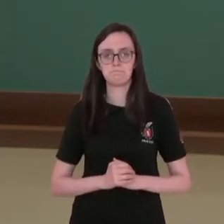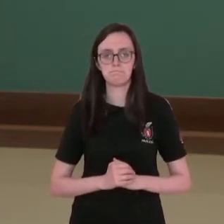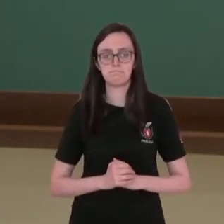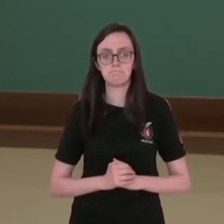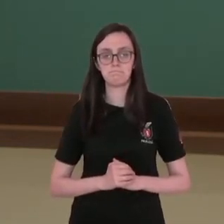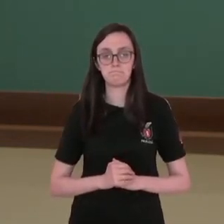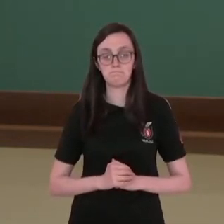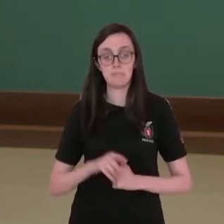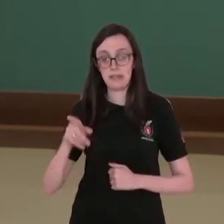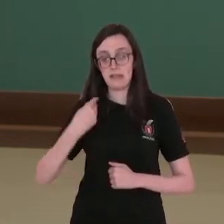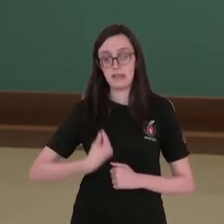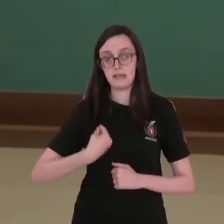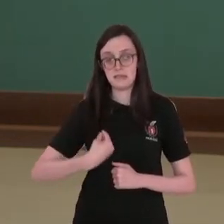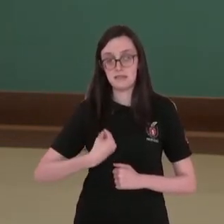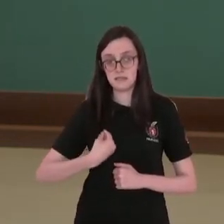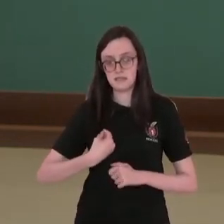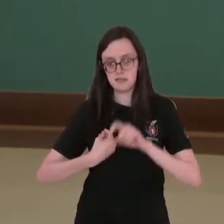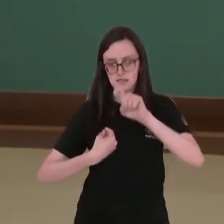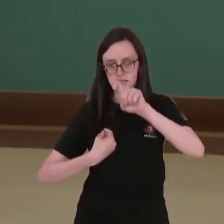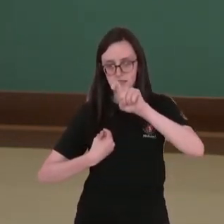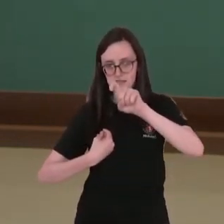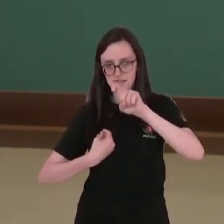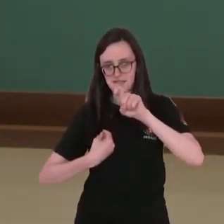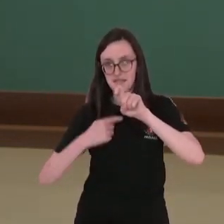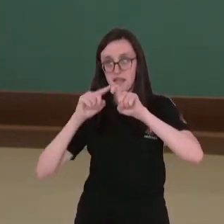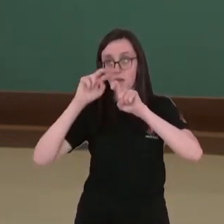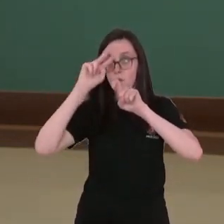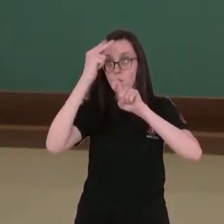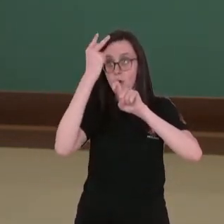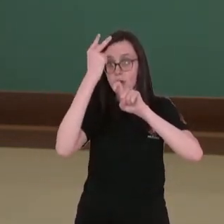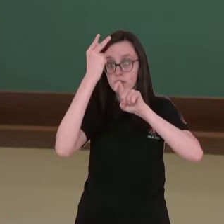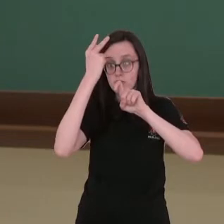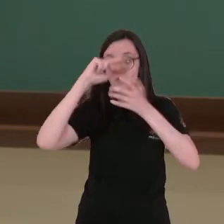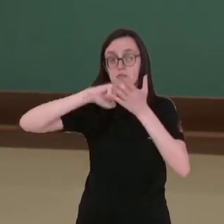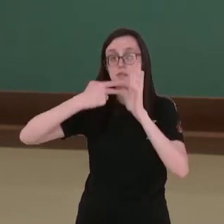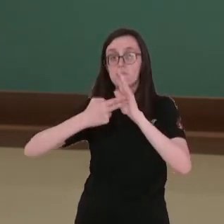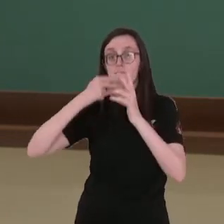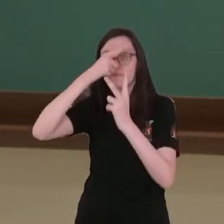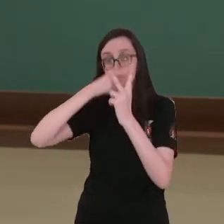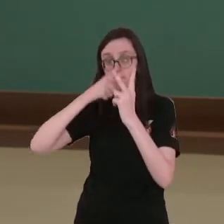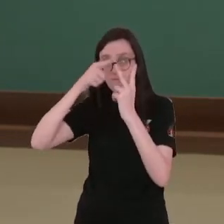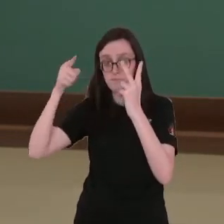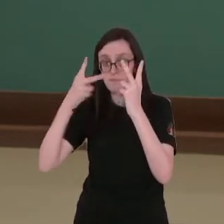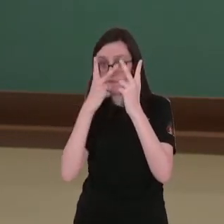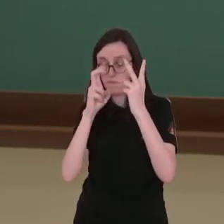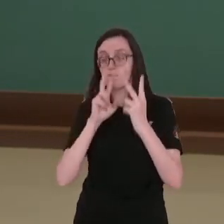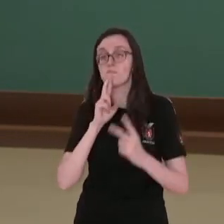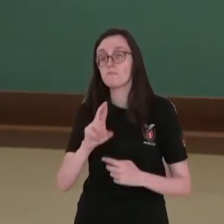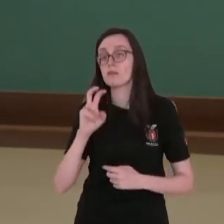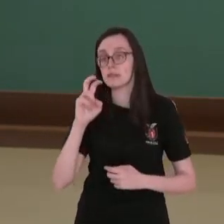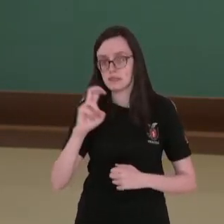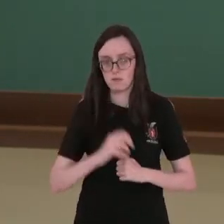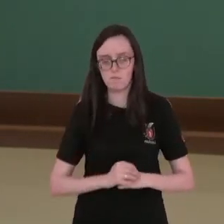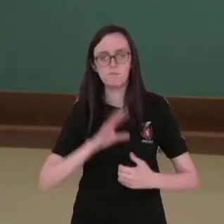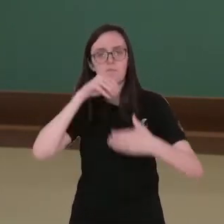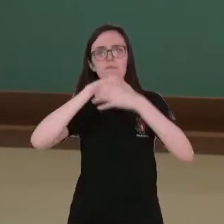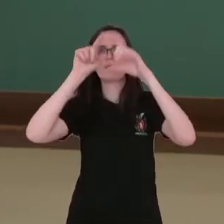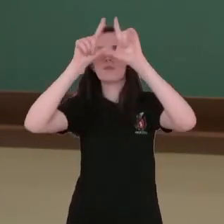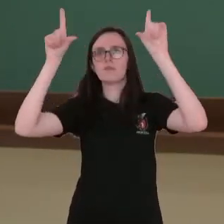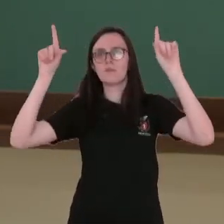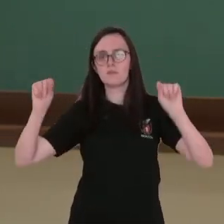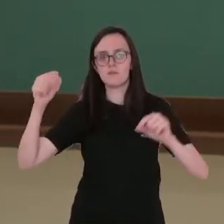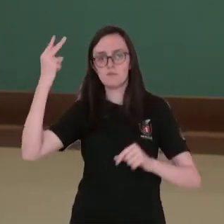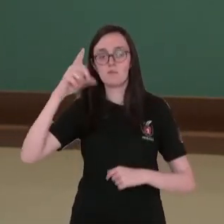tenho que tirar a raiz quadrada. Então, a raiz quadrada de 25 é 5. Na equação do segundo grau, eu